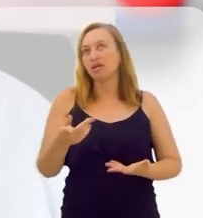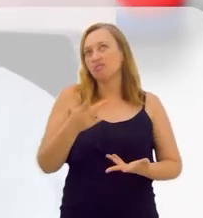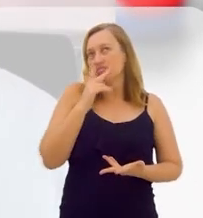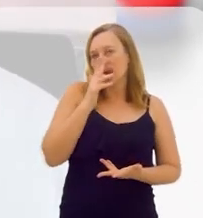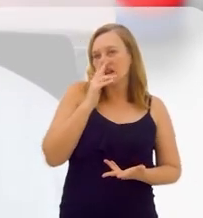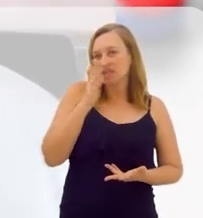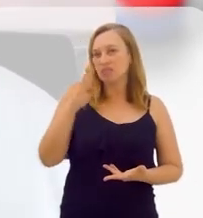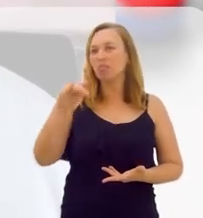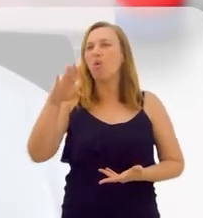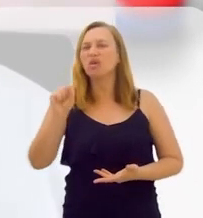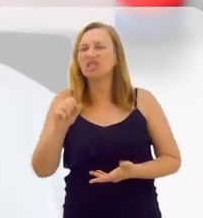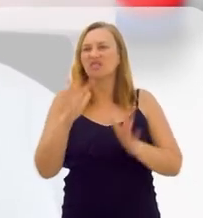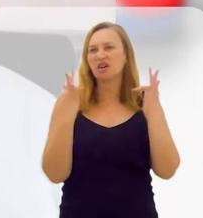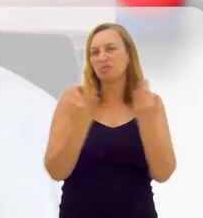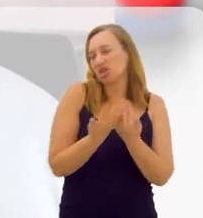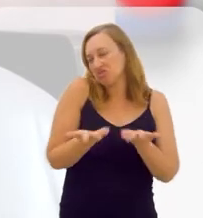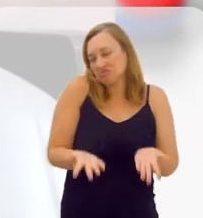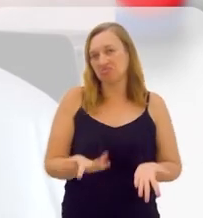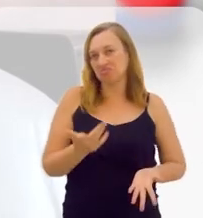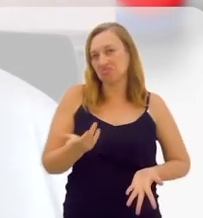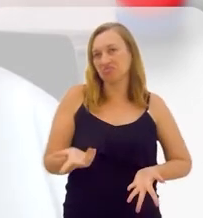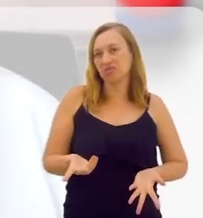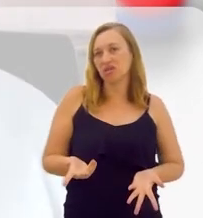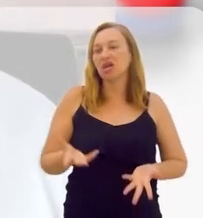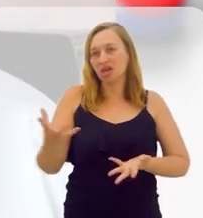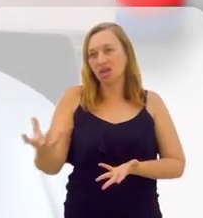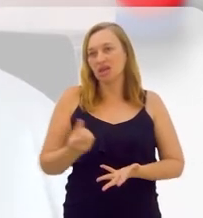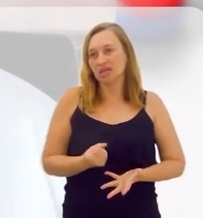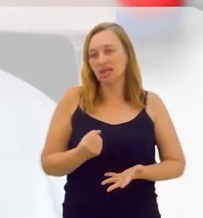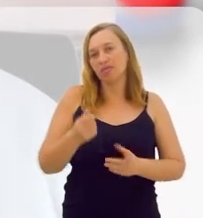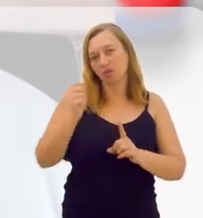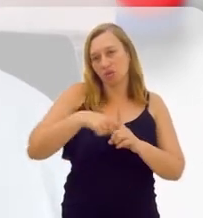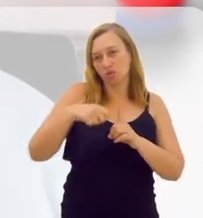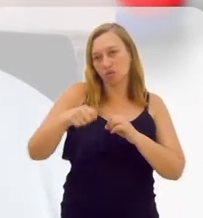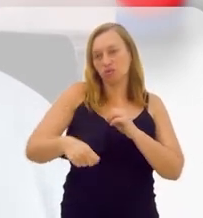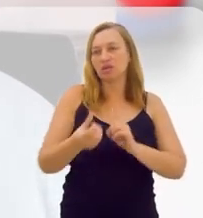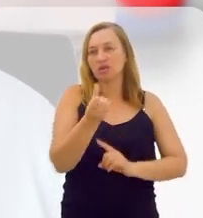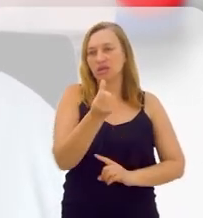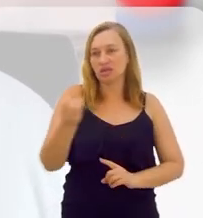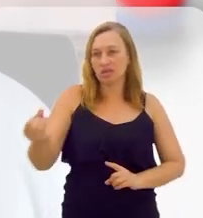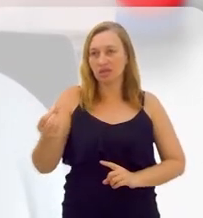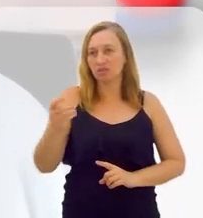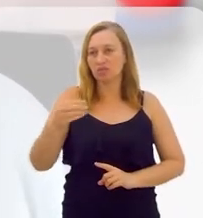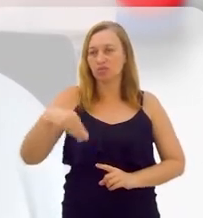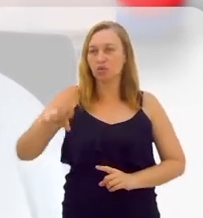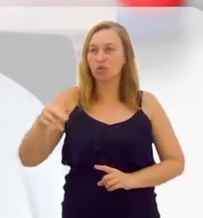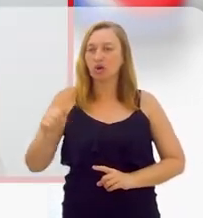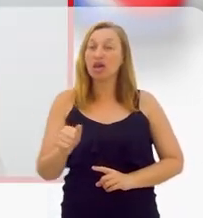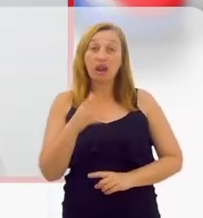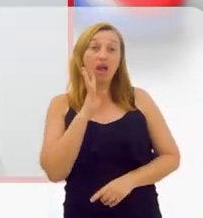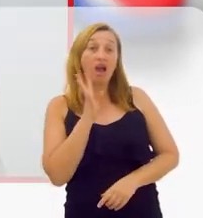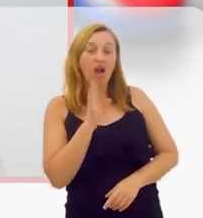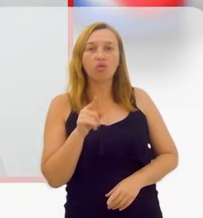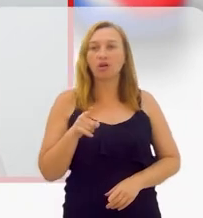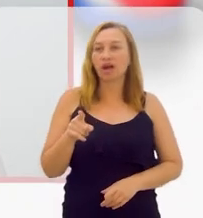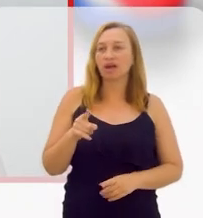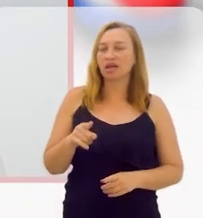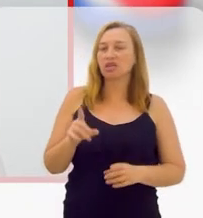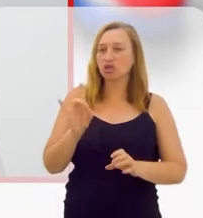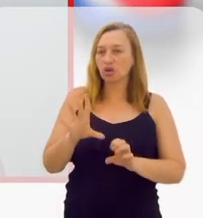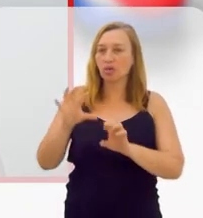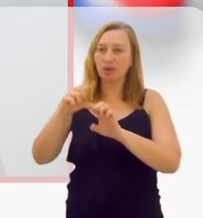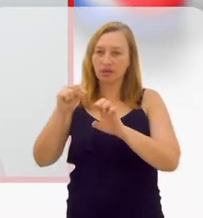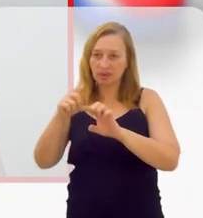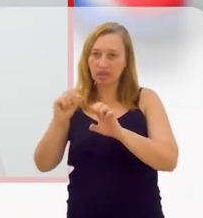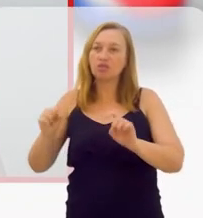fosse o Bolsa Família ou alguma coisa desse tipo. É, recebem mensalmente 600 mumbuca. Ai, que legal. E aí, só